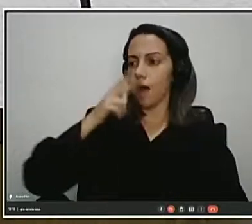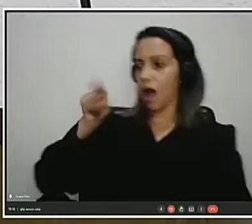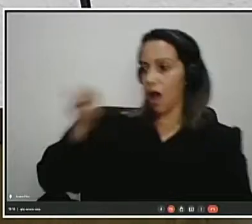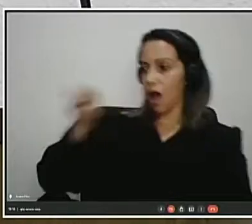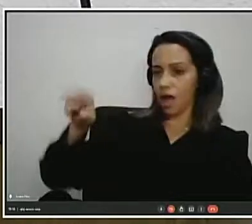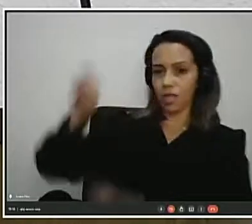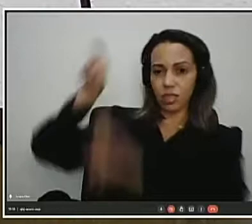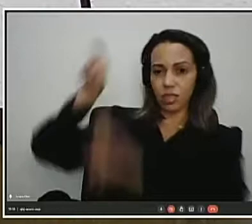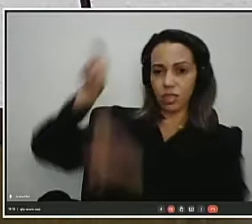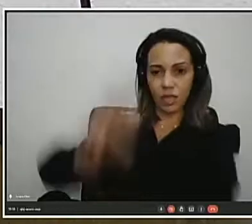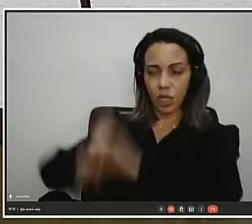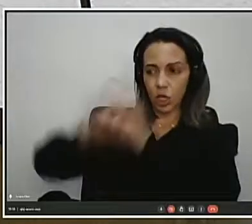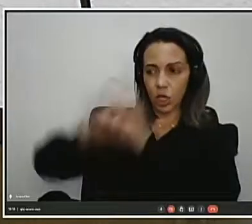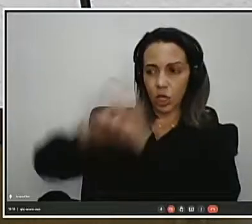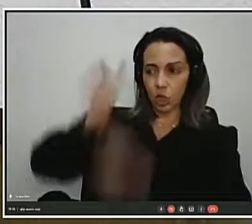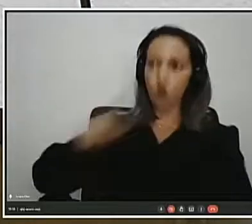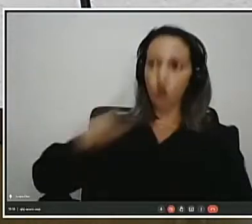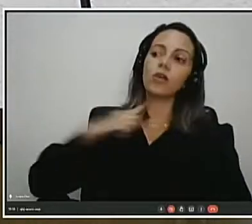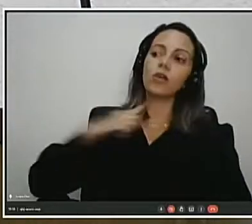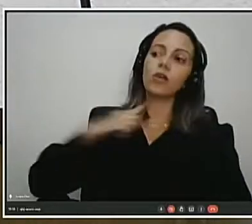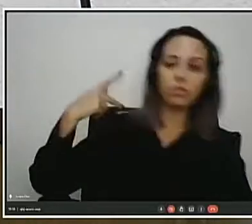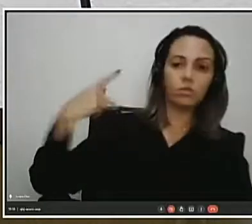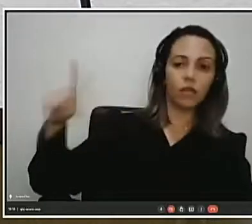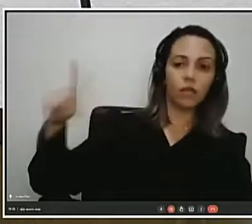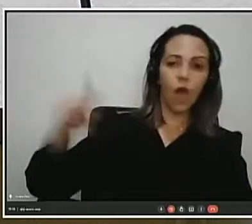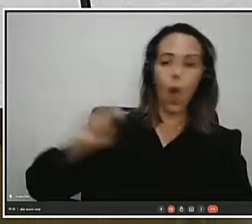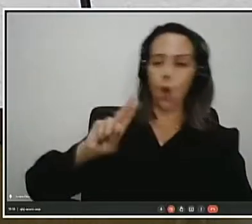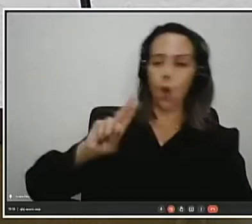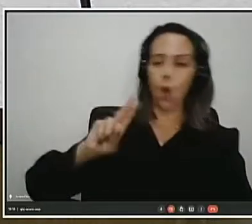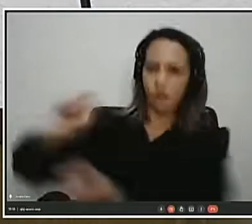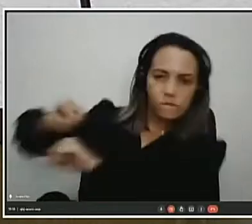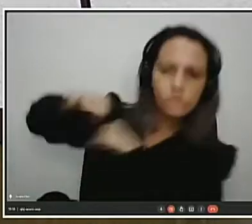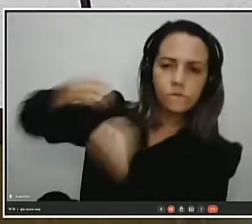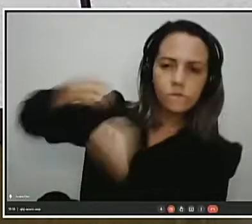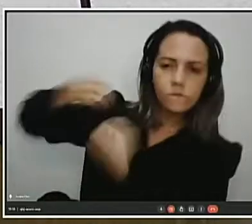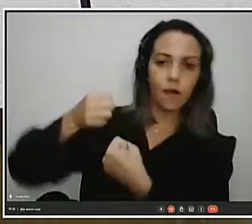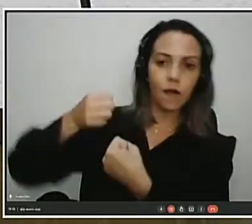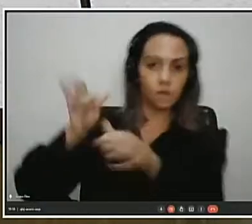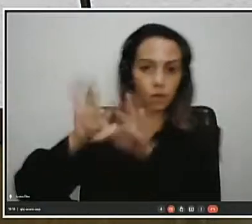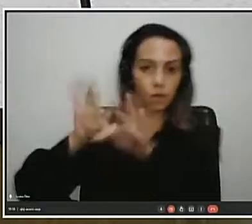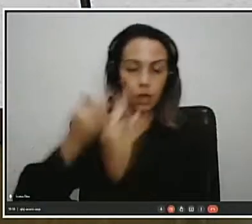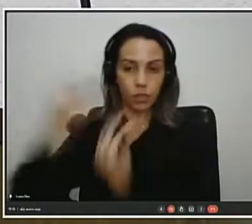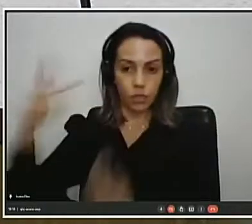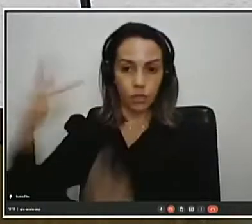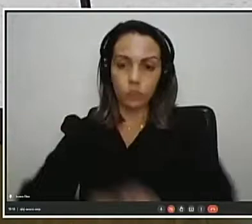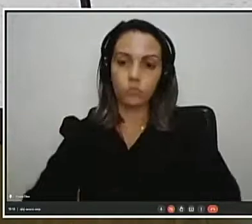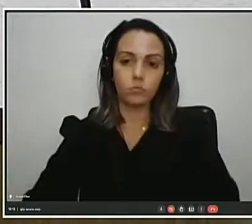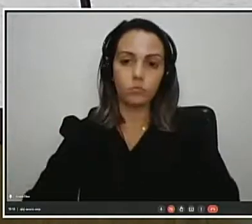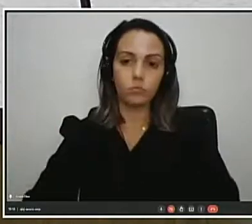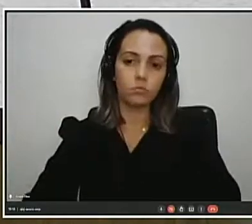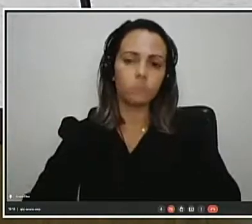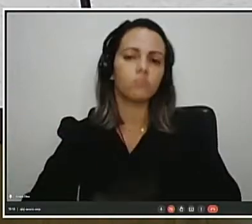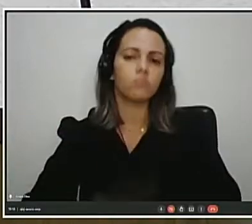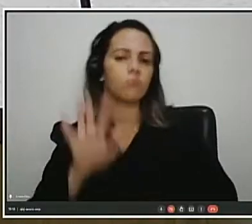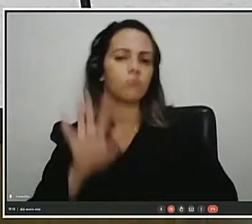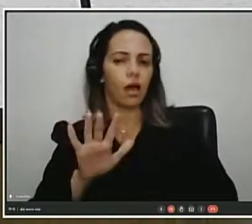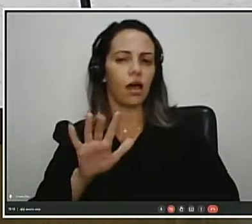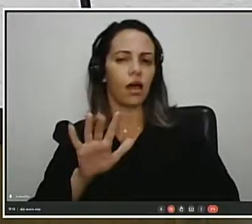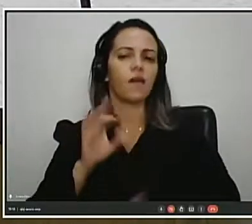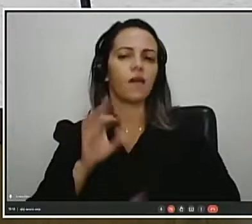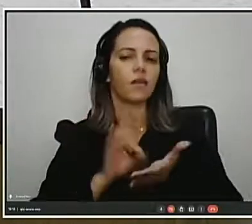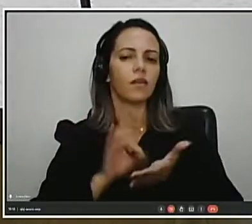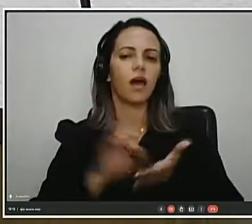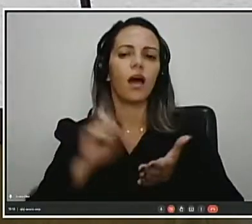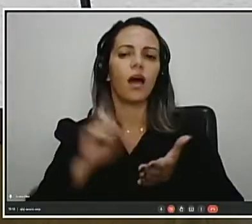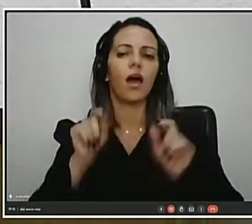única e exclusivamente de sua vontade ou do empenho de sua família, na verdade, é uma forma de mascarar a